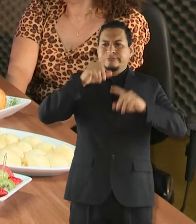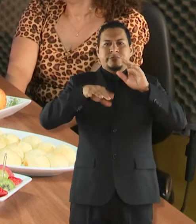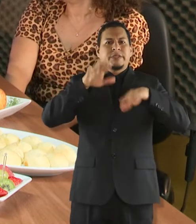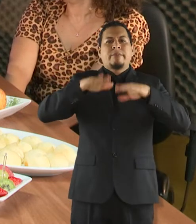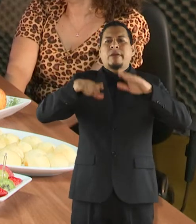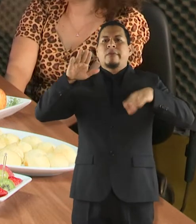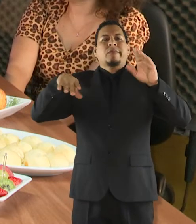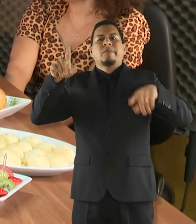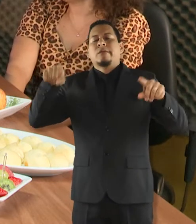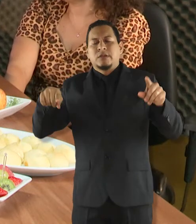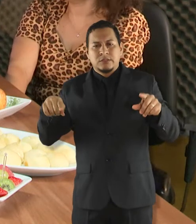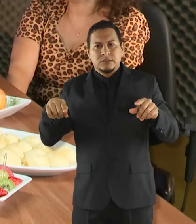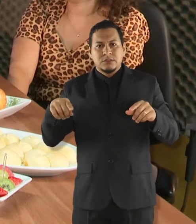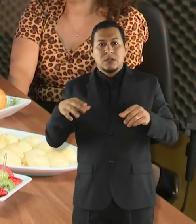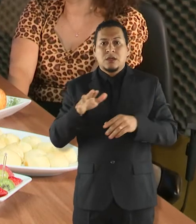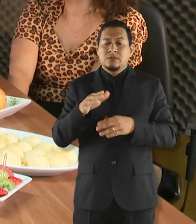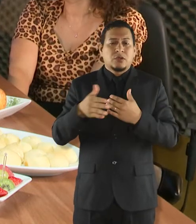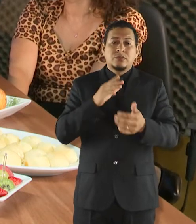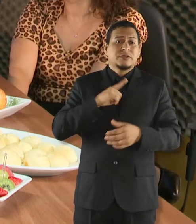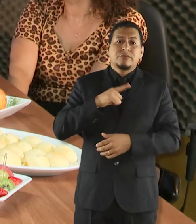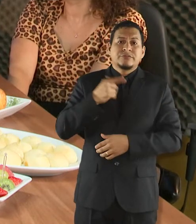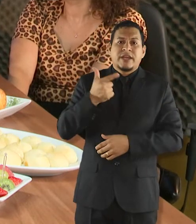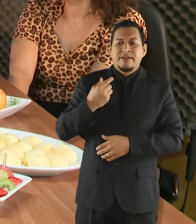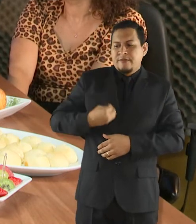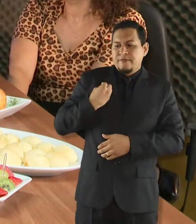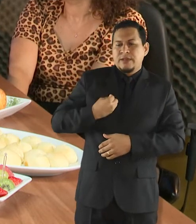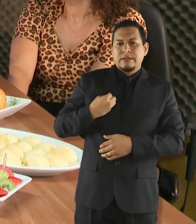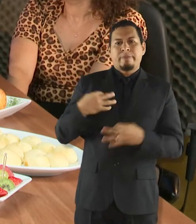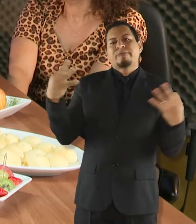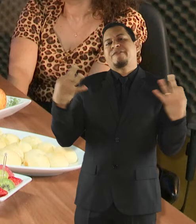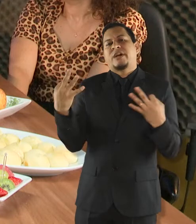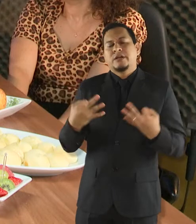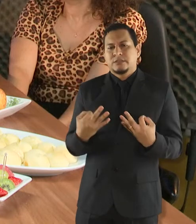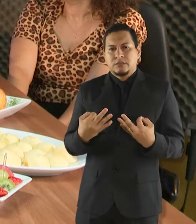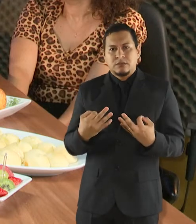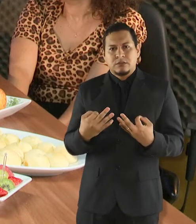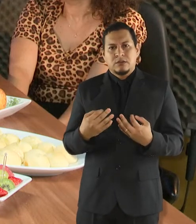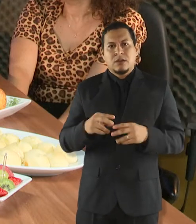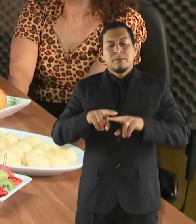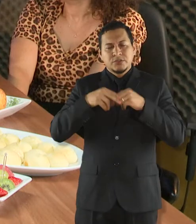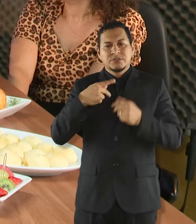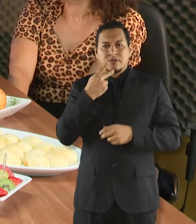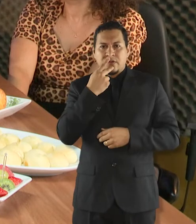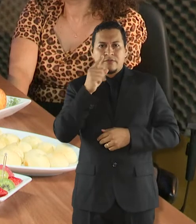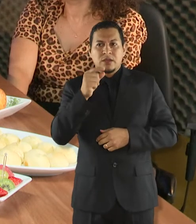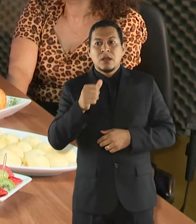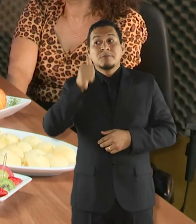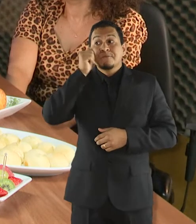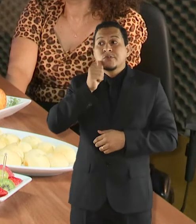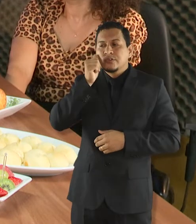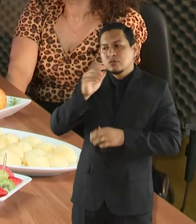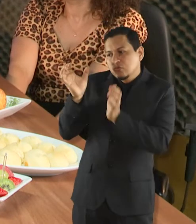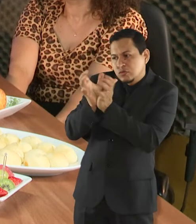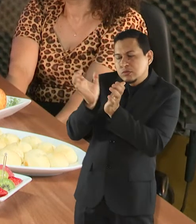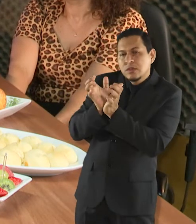todos nós temos. Então, não tem assim, vida perfeita, não né, tem, Aure? não tem. E outra, e aí eu digo, né, as mulheres, elas